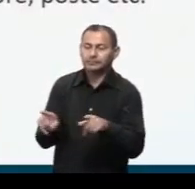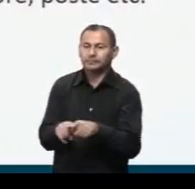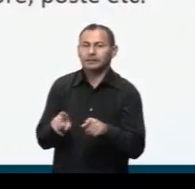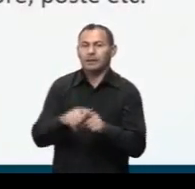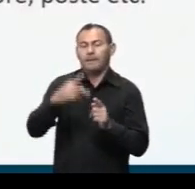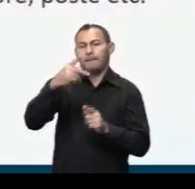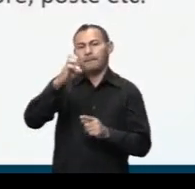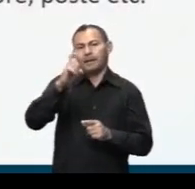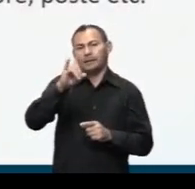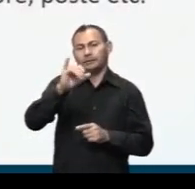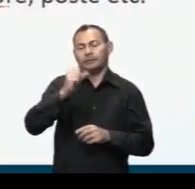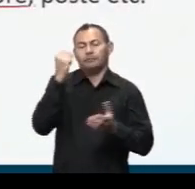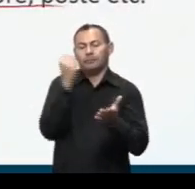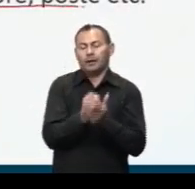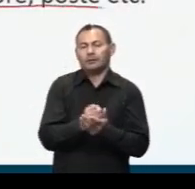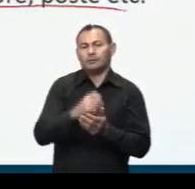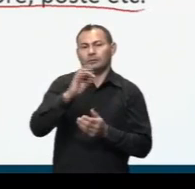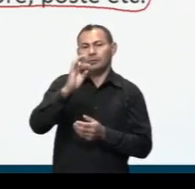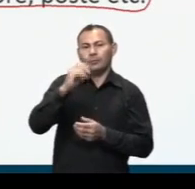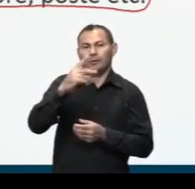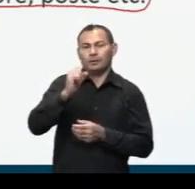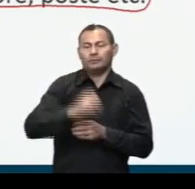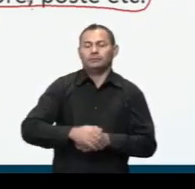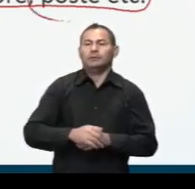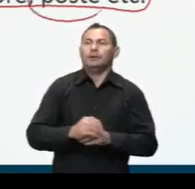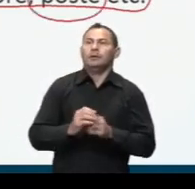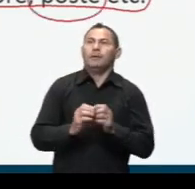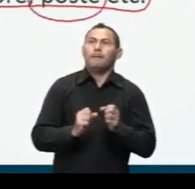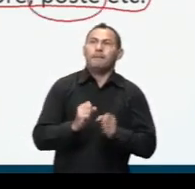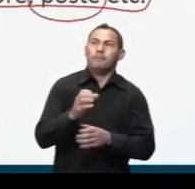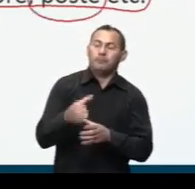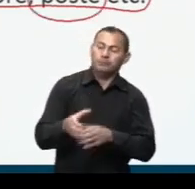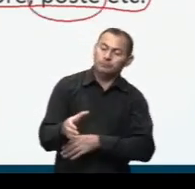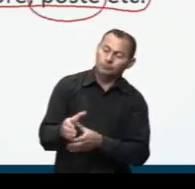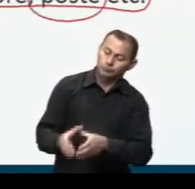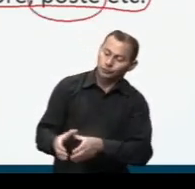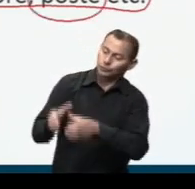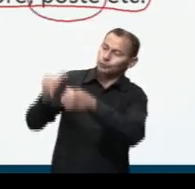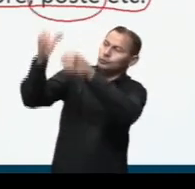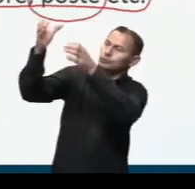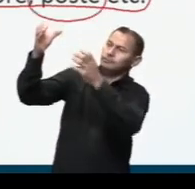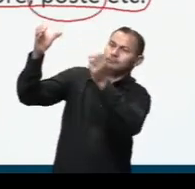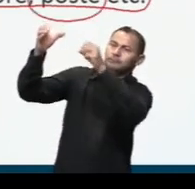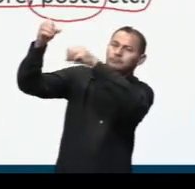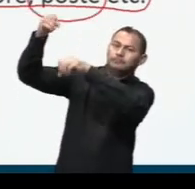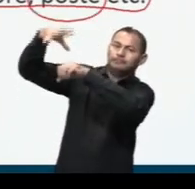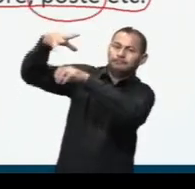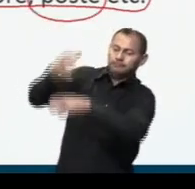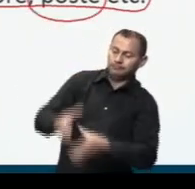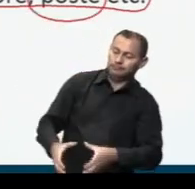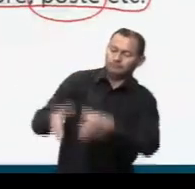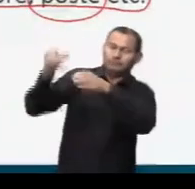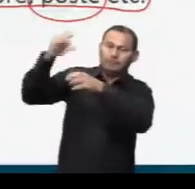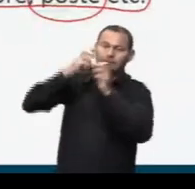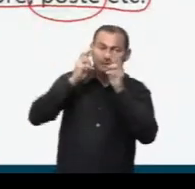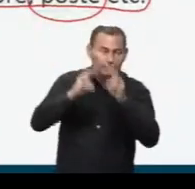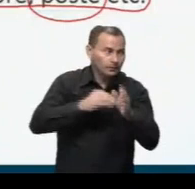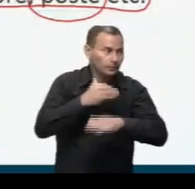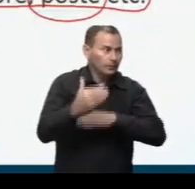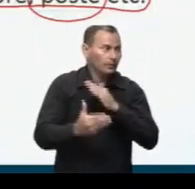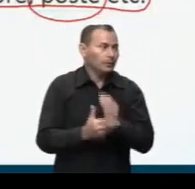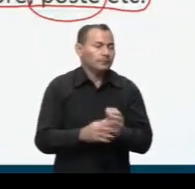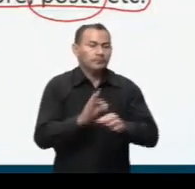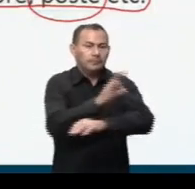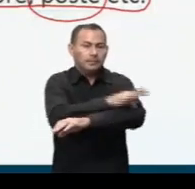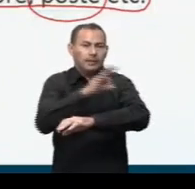alinhamento predial, marco topográfico, árvore, poste. A gente vai ver no nosso exemplo da aula prática que a gente vai se referenciar todas